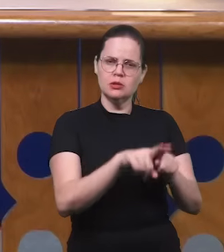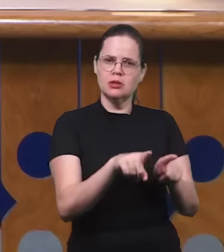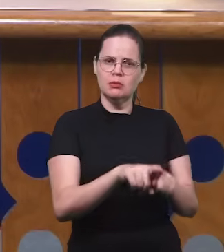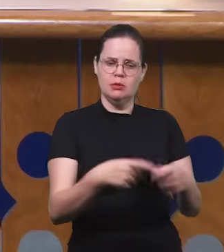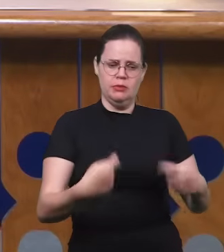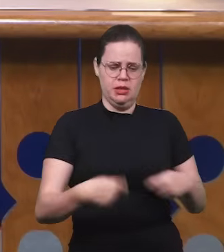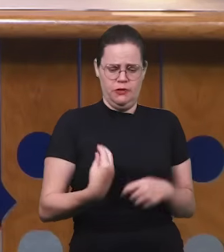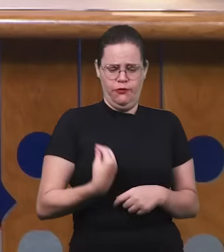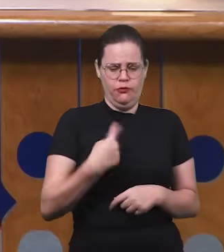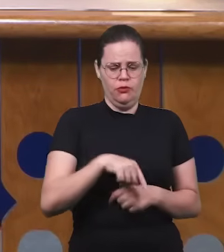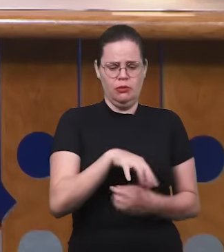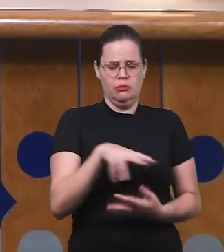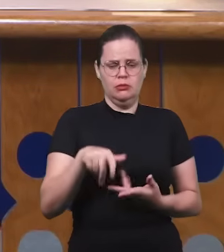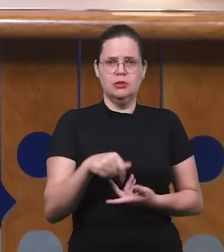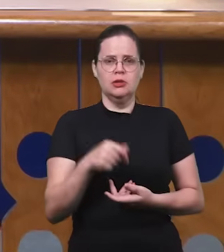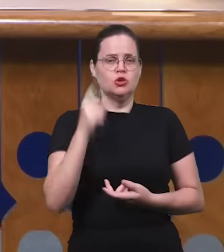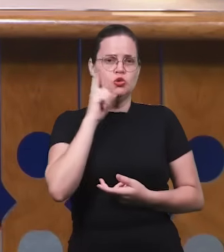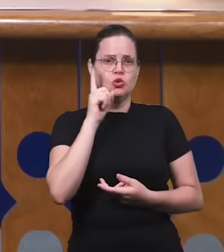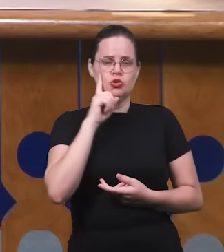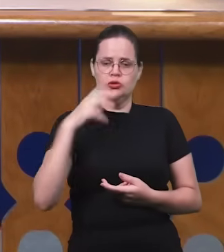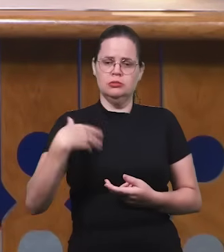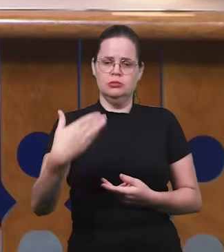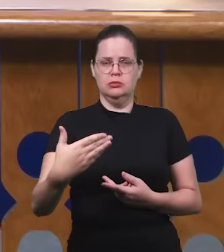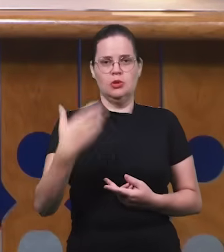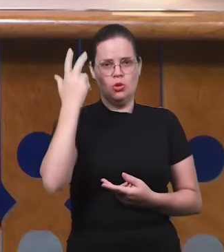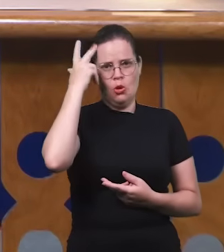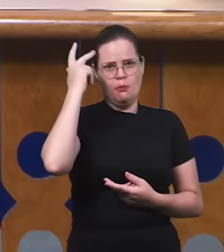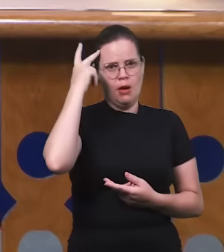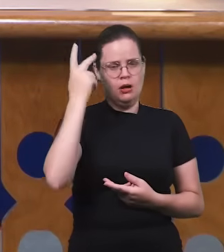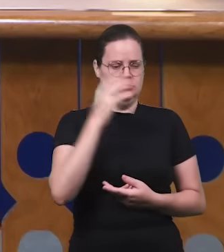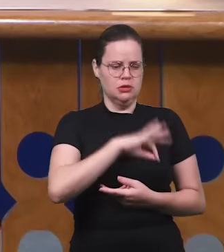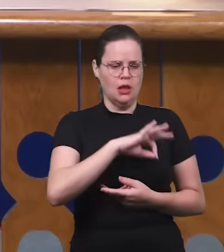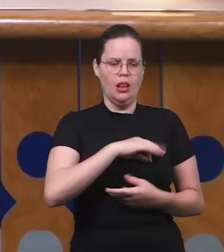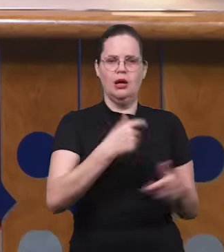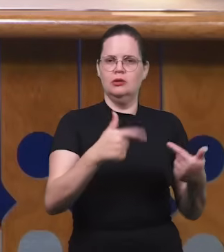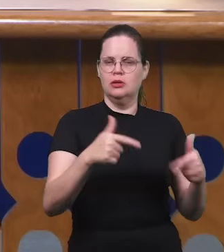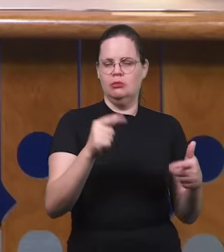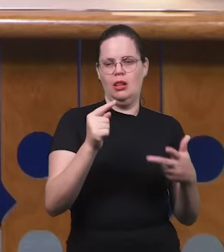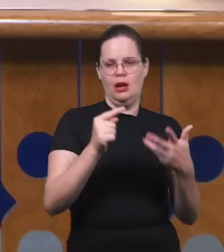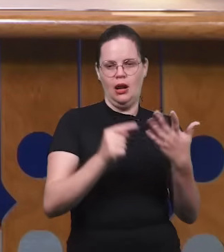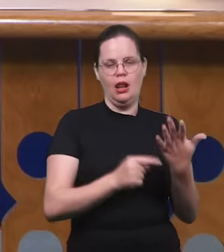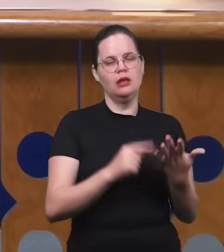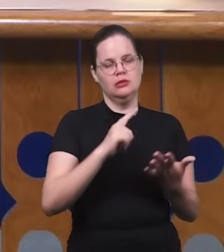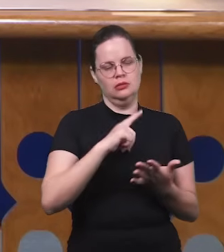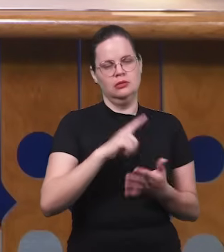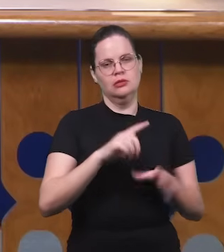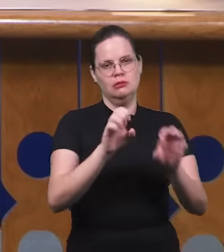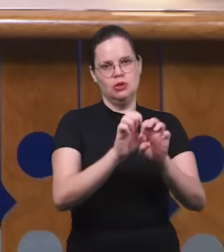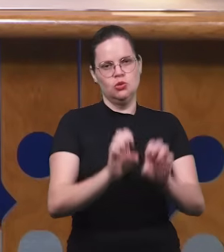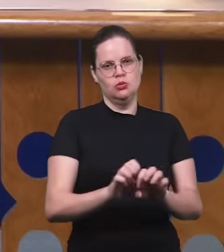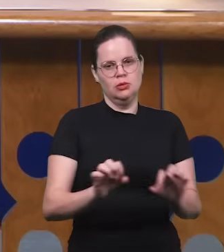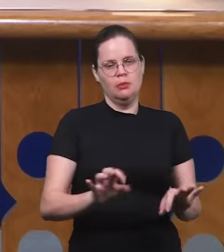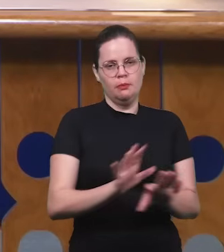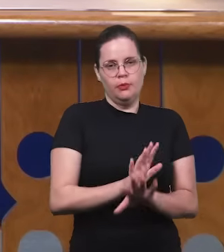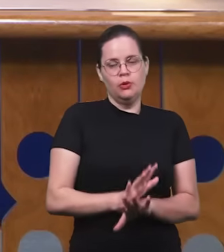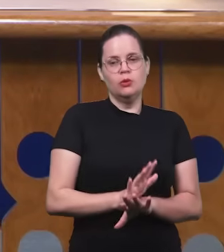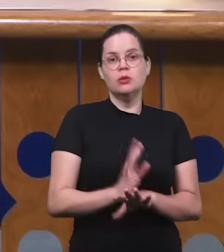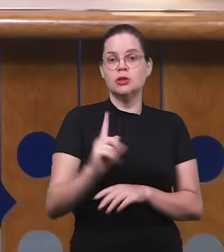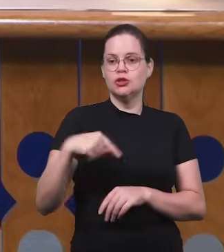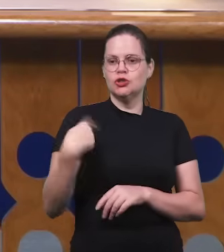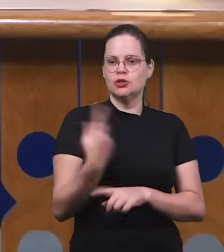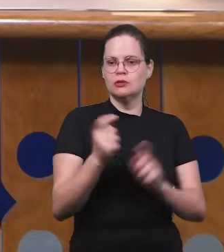aspecto da nossa vida secular necessária, uma estrutura que vai nos